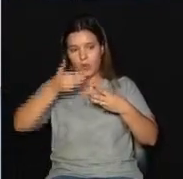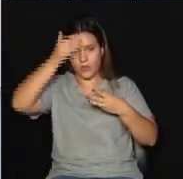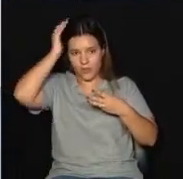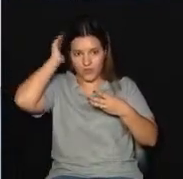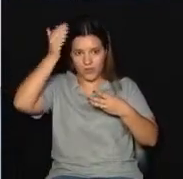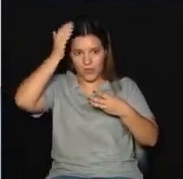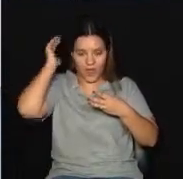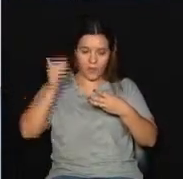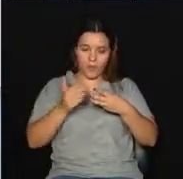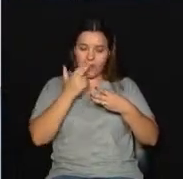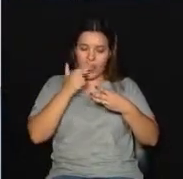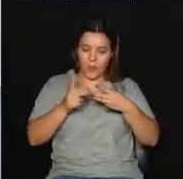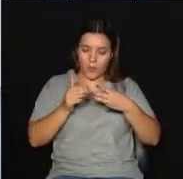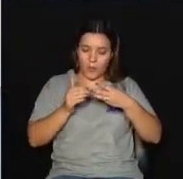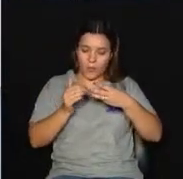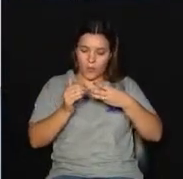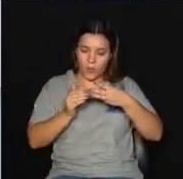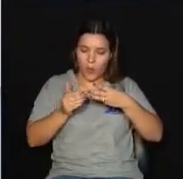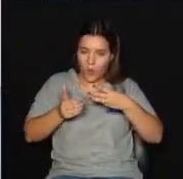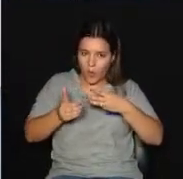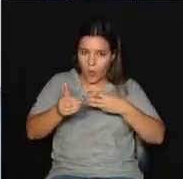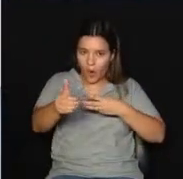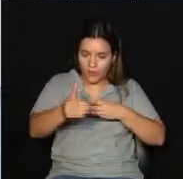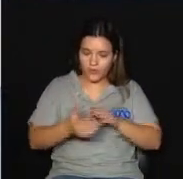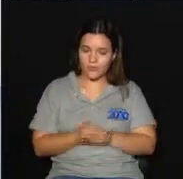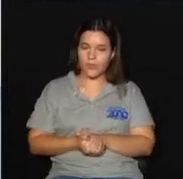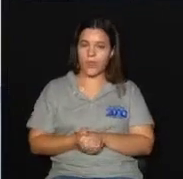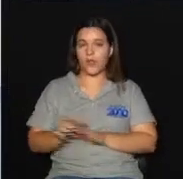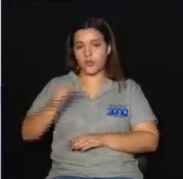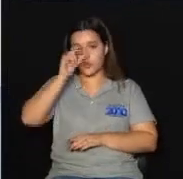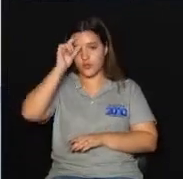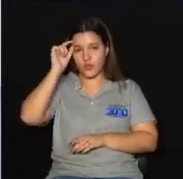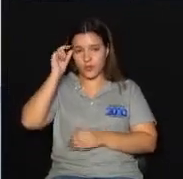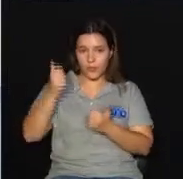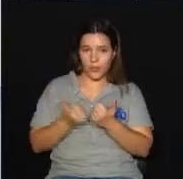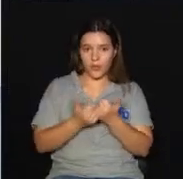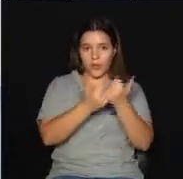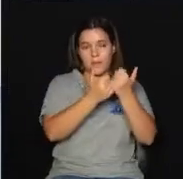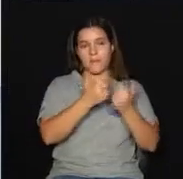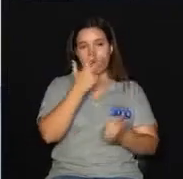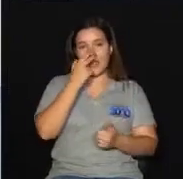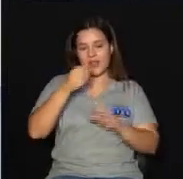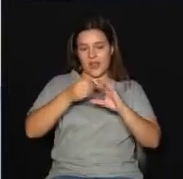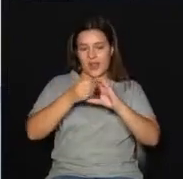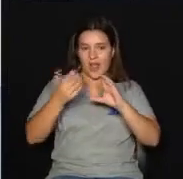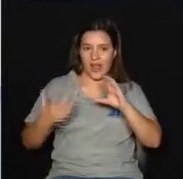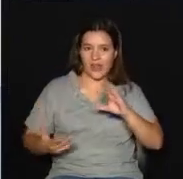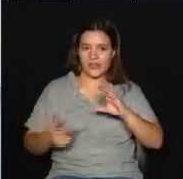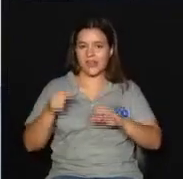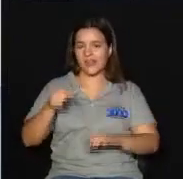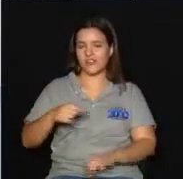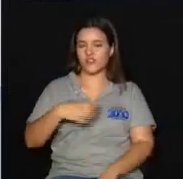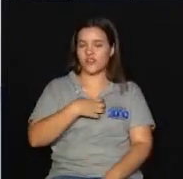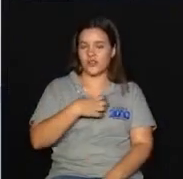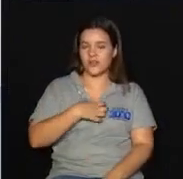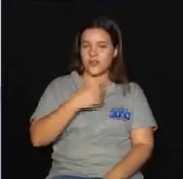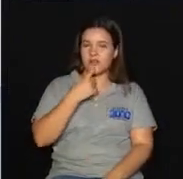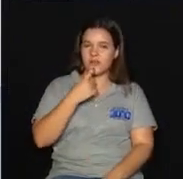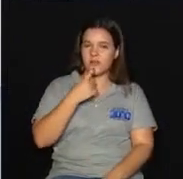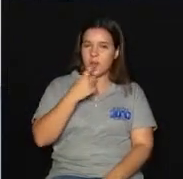agora com o Dário Saad, que era o candidato do Jonas. A cidade de Campinas, nesse aspecto, ela